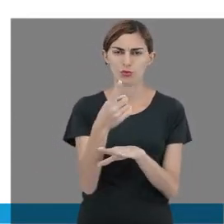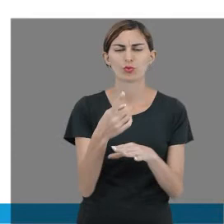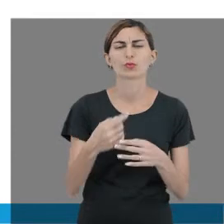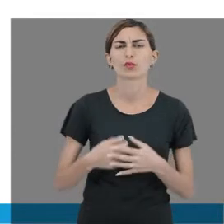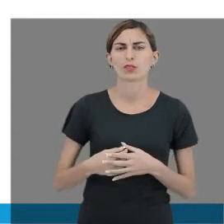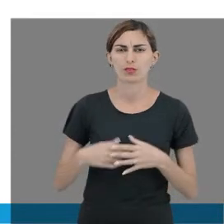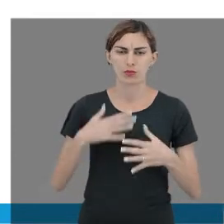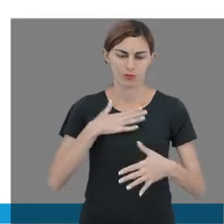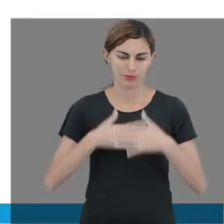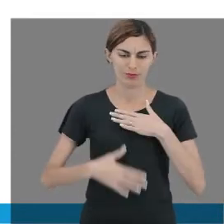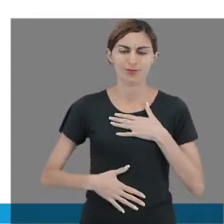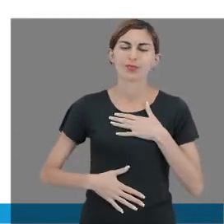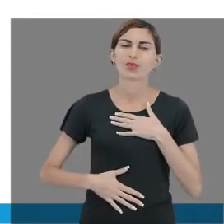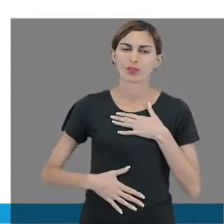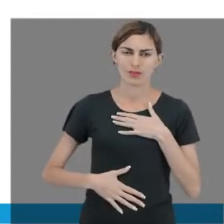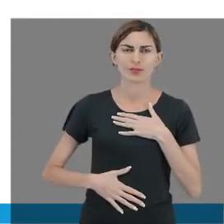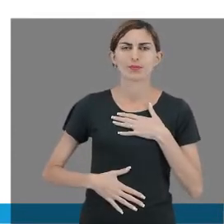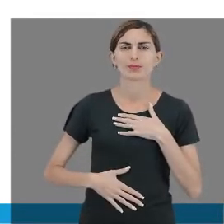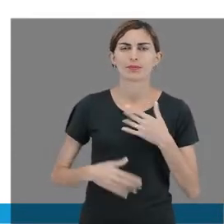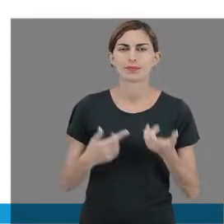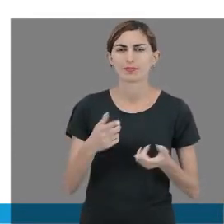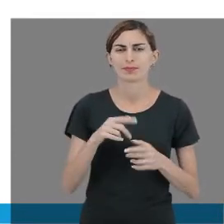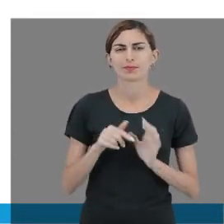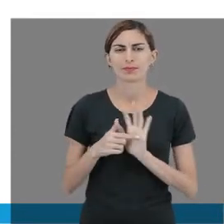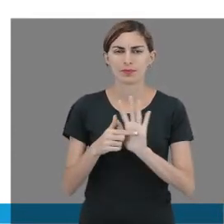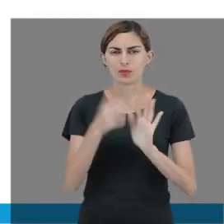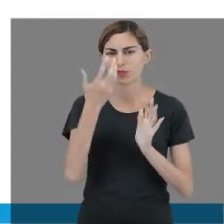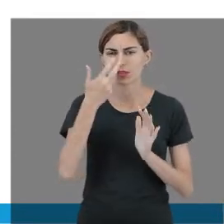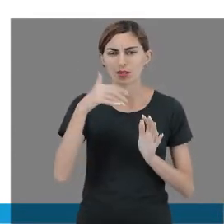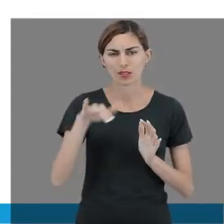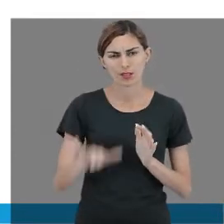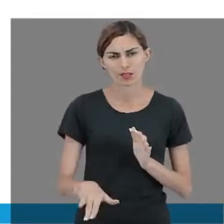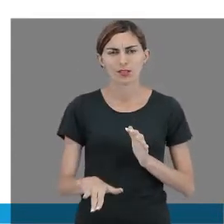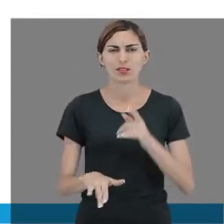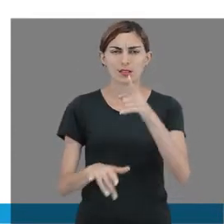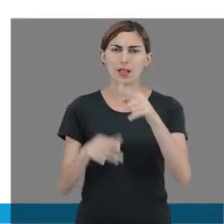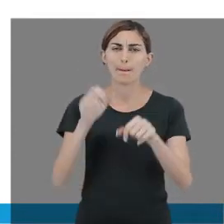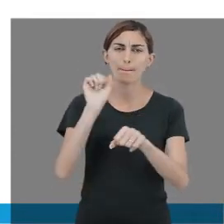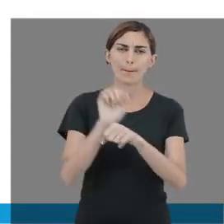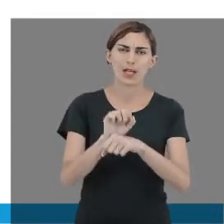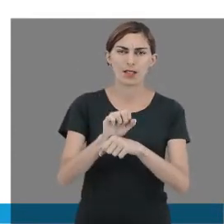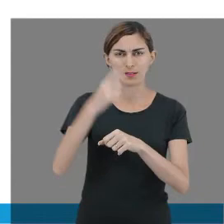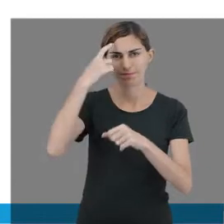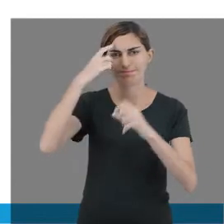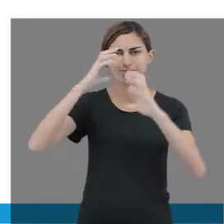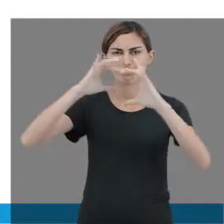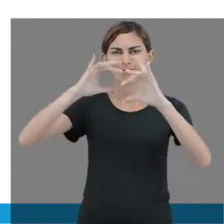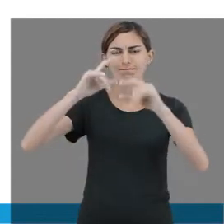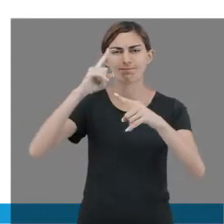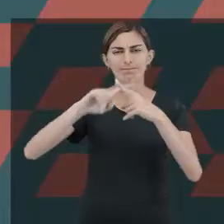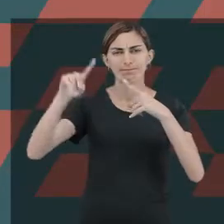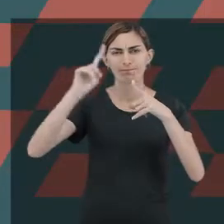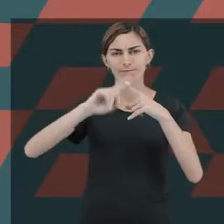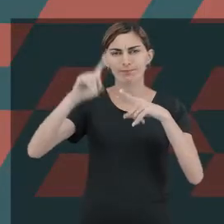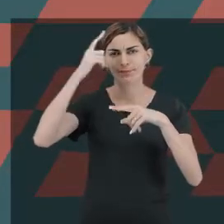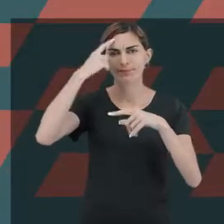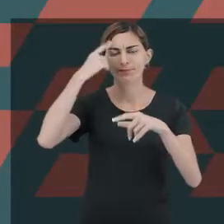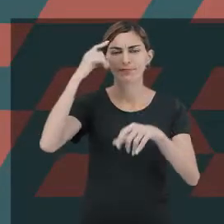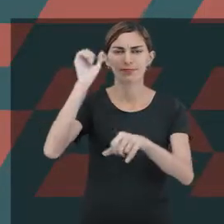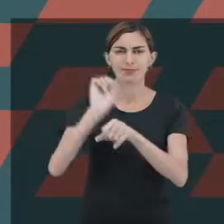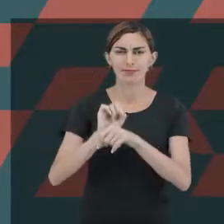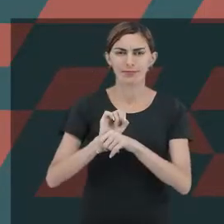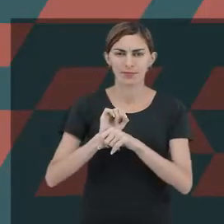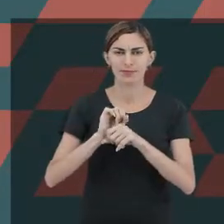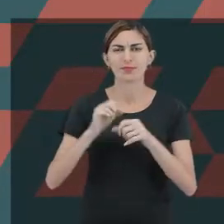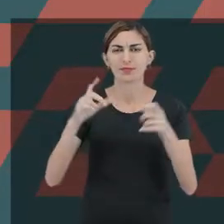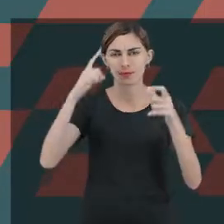de membro inferior, uma criança que tem um diagnóstico de paralisia cerebral. Então, uma das características da síndrome congênita do Zika vírus é